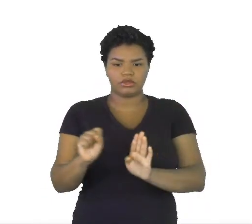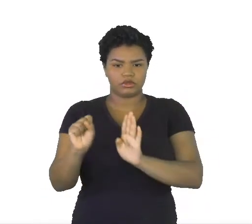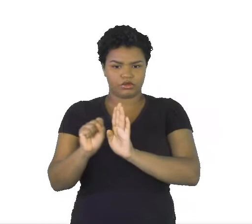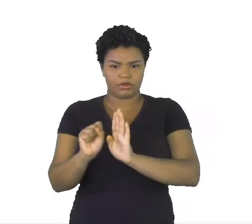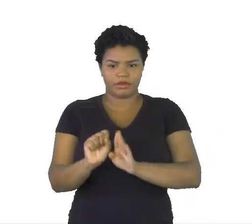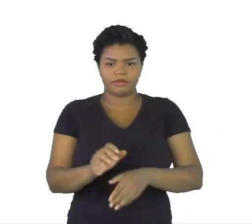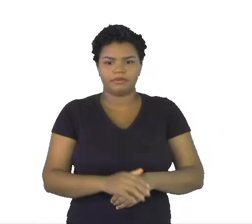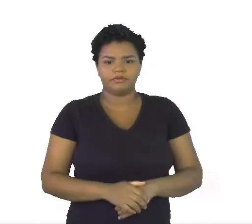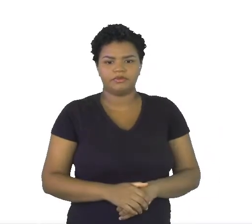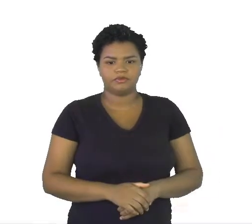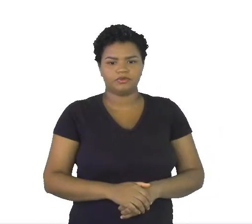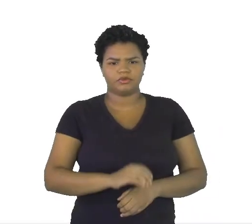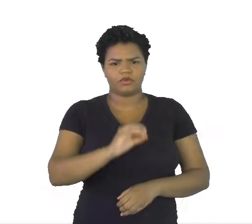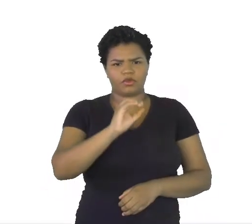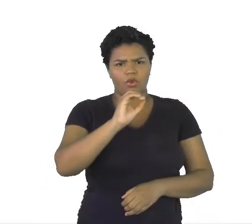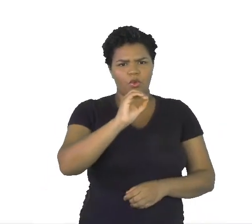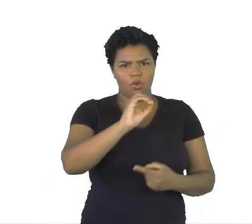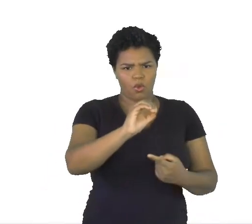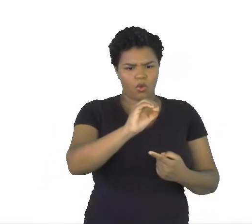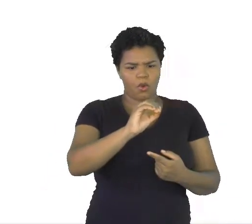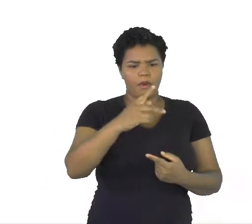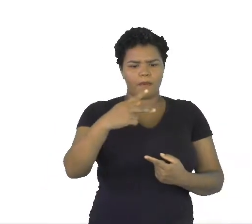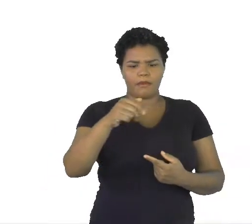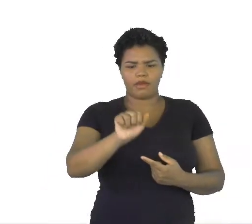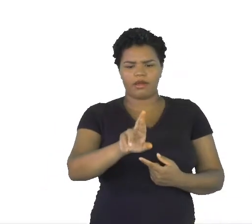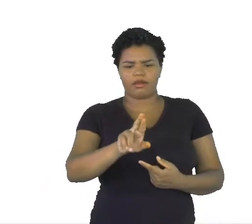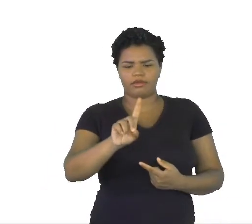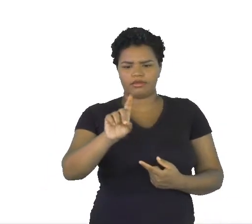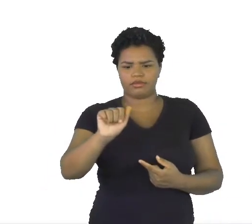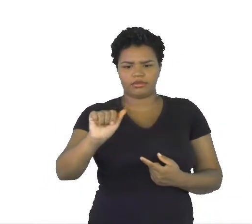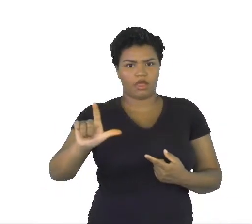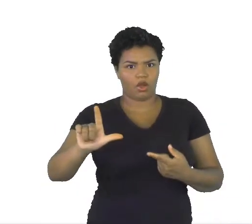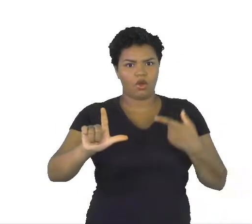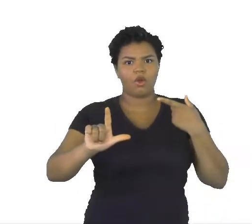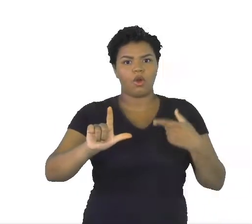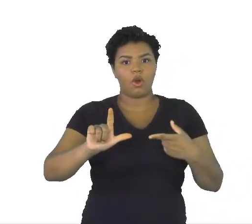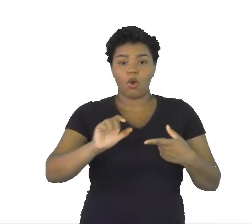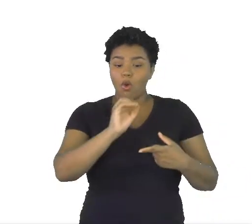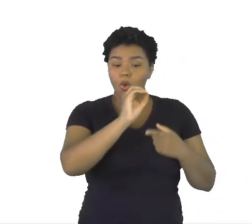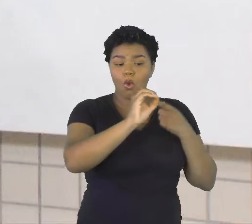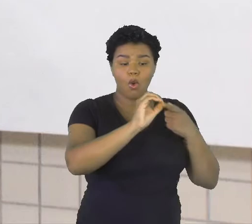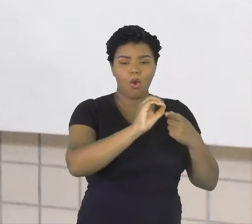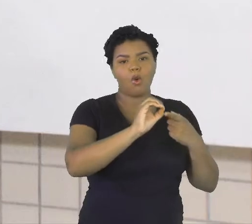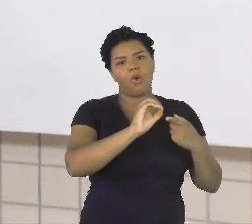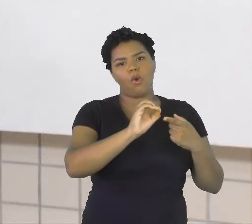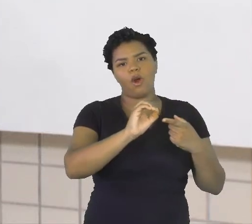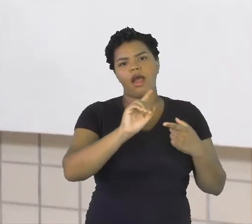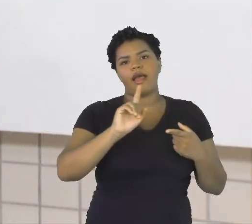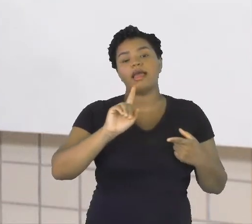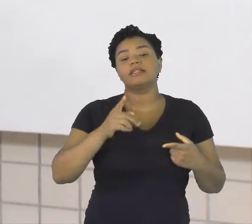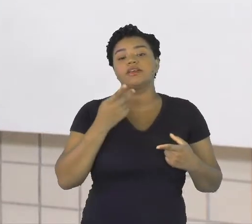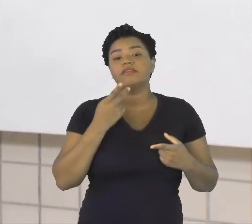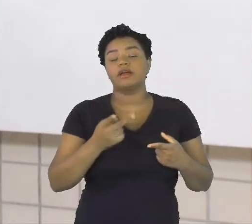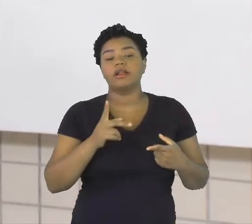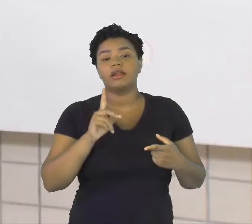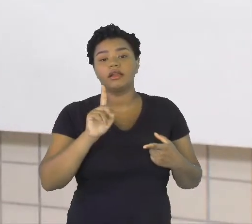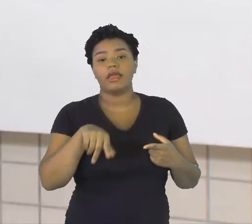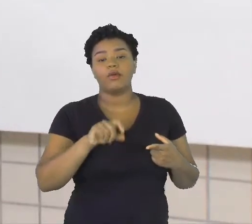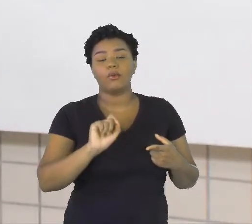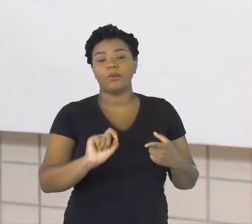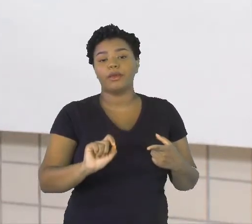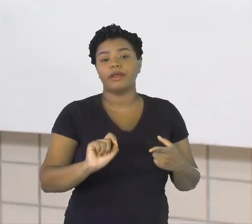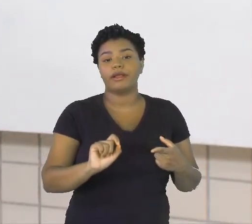Observe que já apareceu o artigo o na frente do meu substantivo. Então, se eu falo que é o pardal, estou falando do gênero